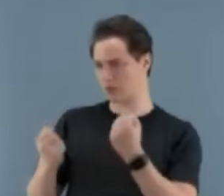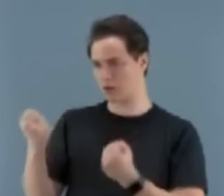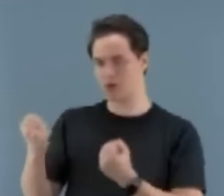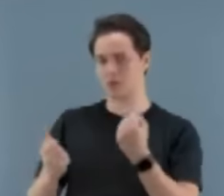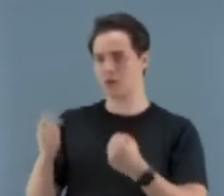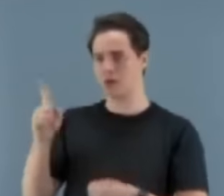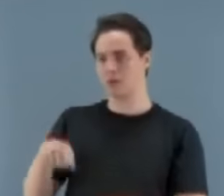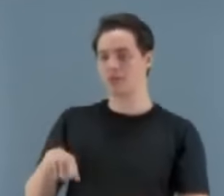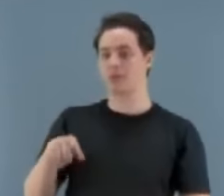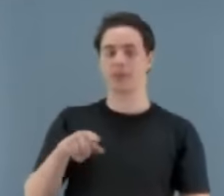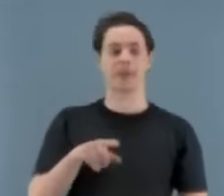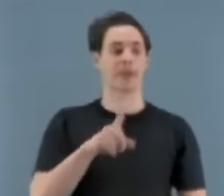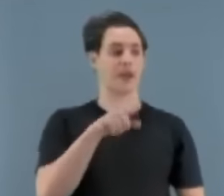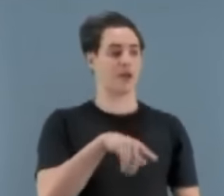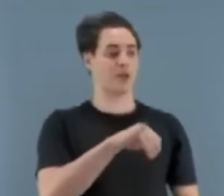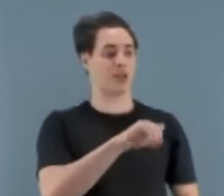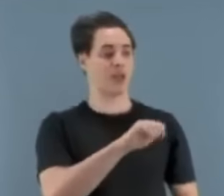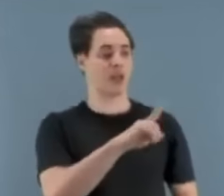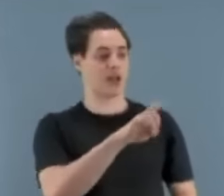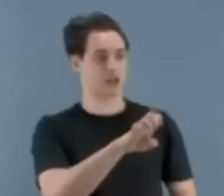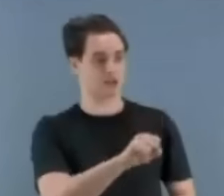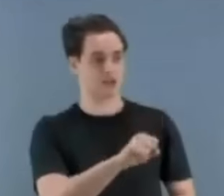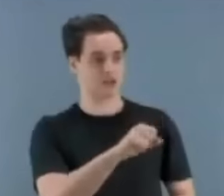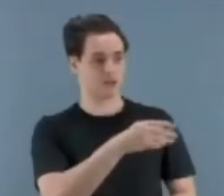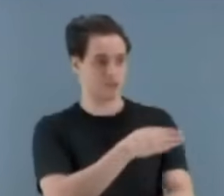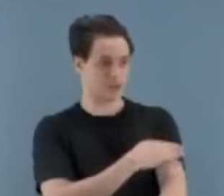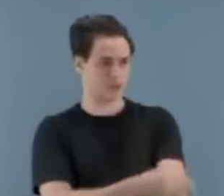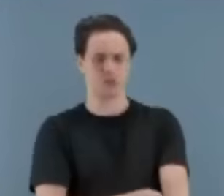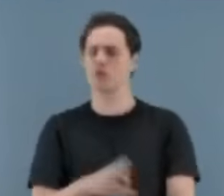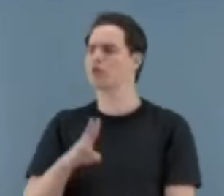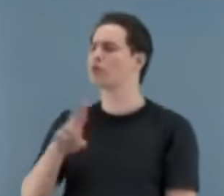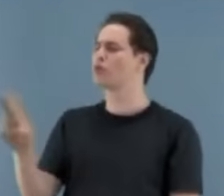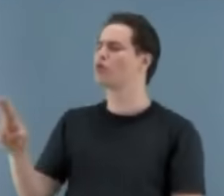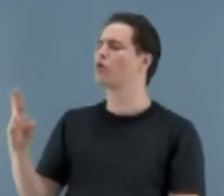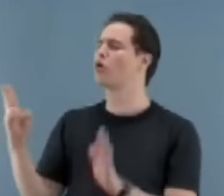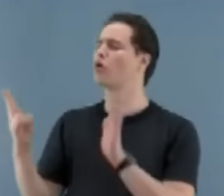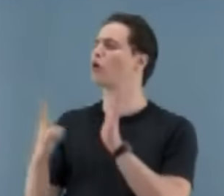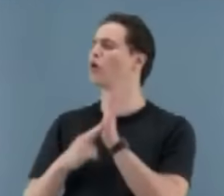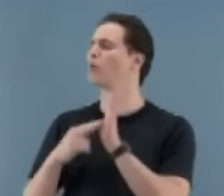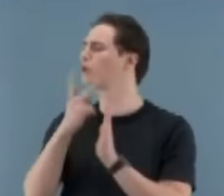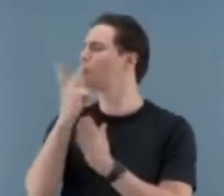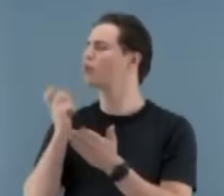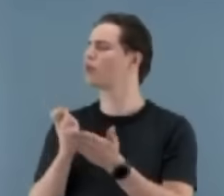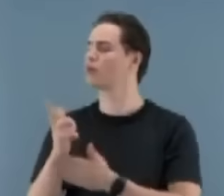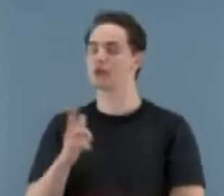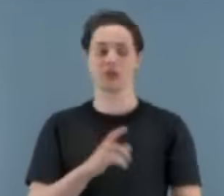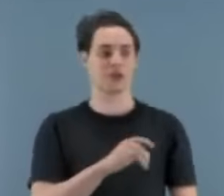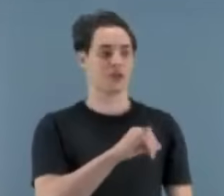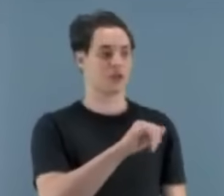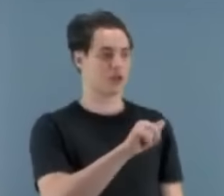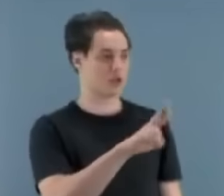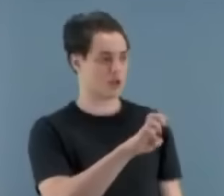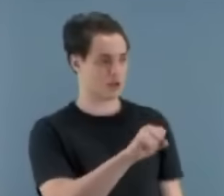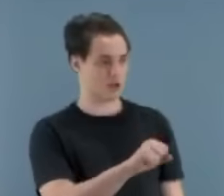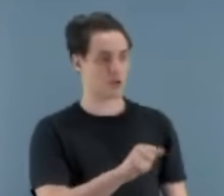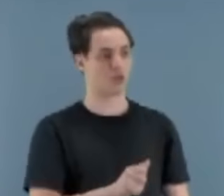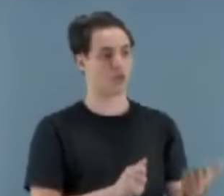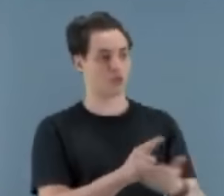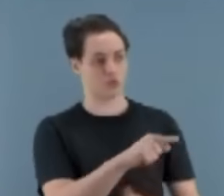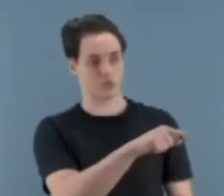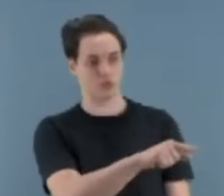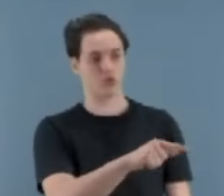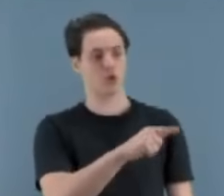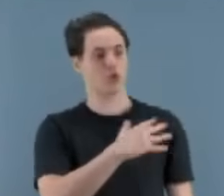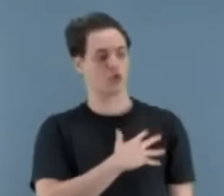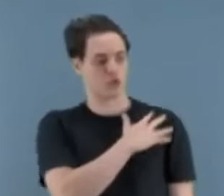Yaris branco. Esse carro estava no nome de quem? Foi dela? Comprado, não, nome, o Yaris foi comprado pelo Coronel Cid. O carro